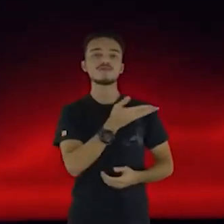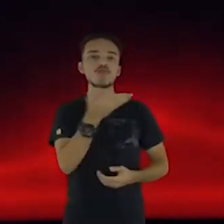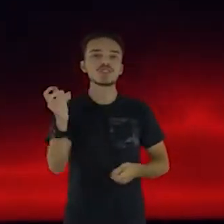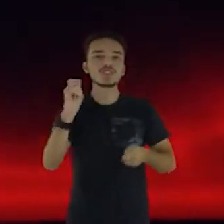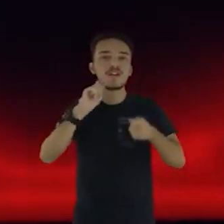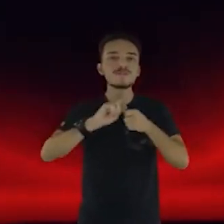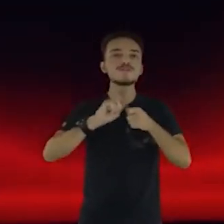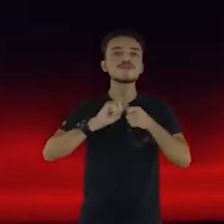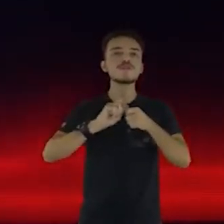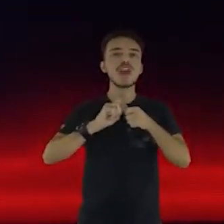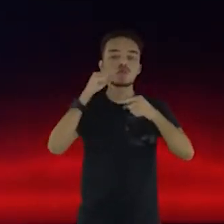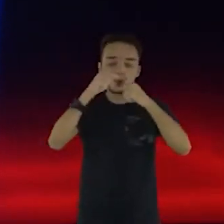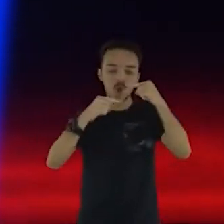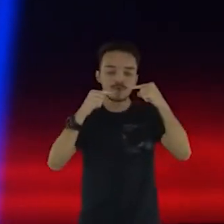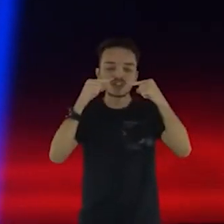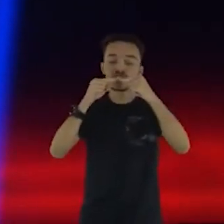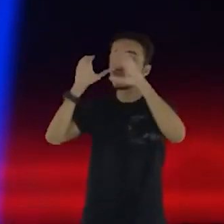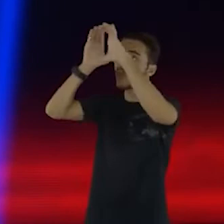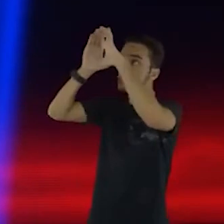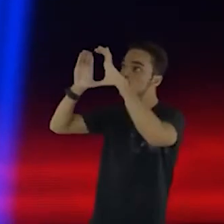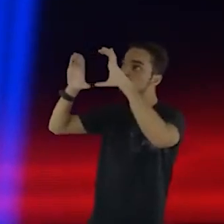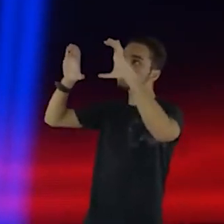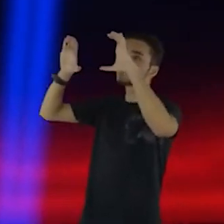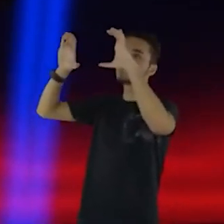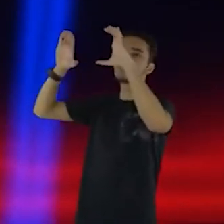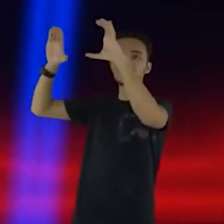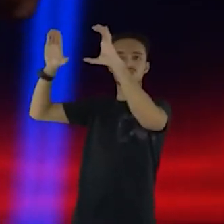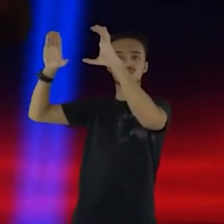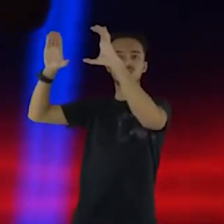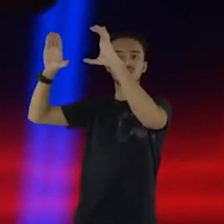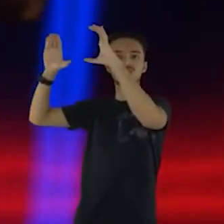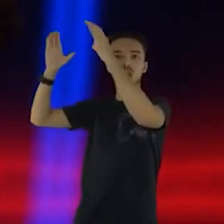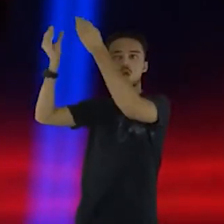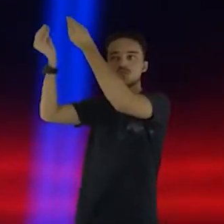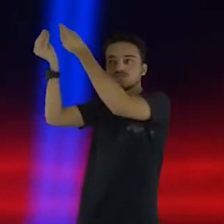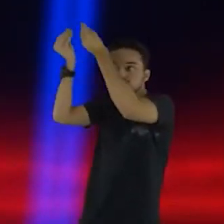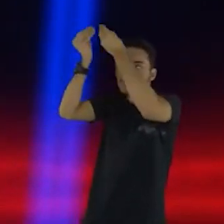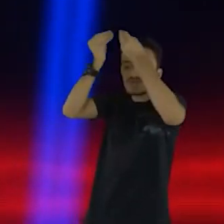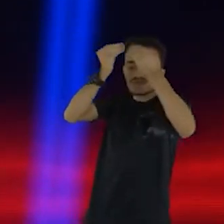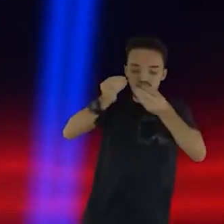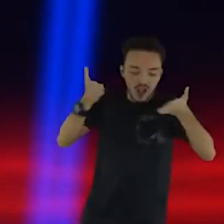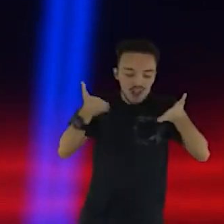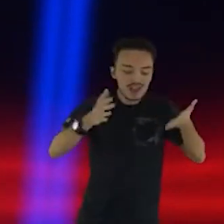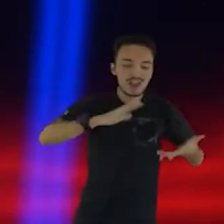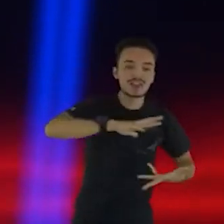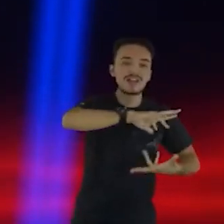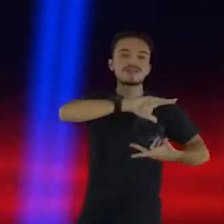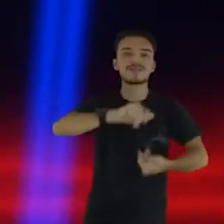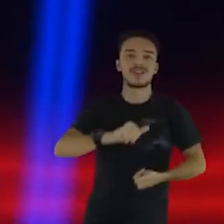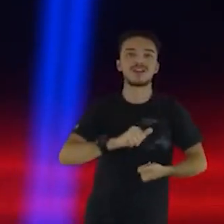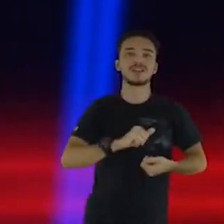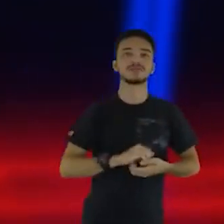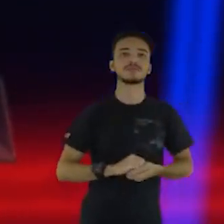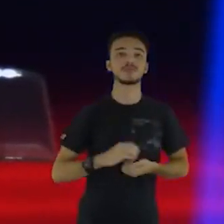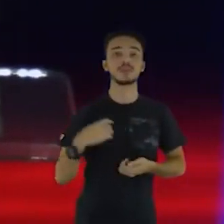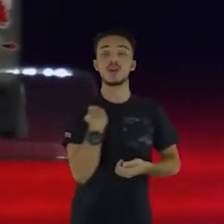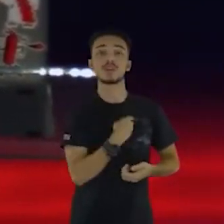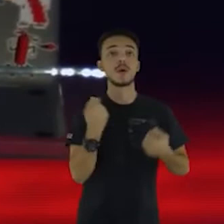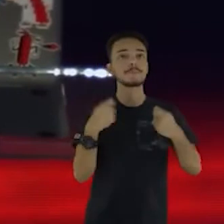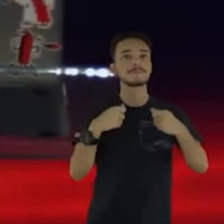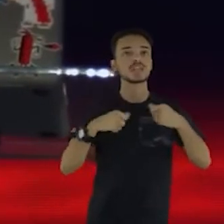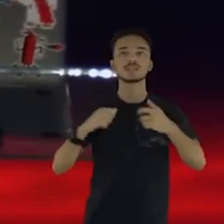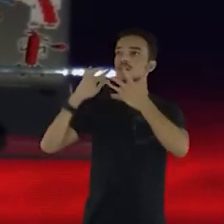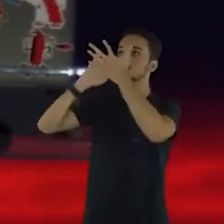Sabe o que significa isso? Nós precisamos conhecer o Jesus da graça para que os milagres aconteçam e